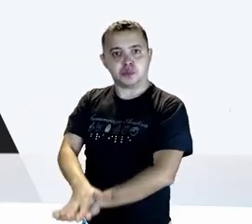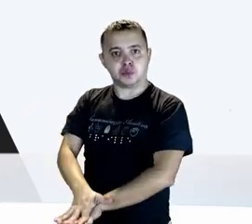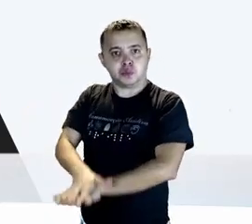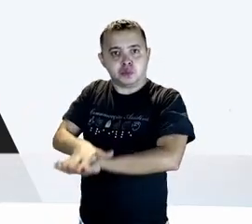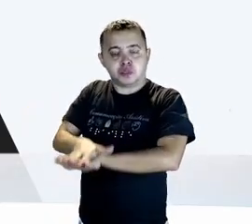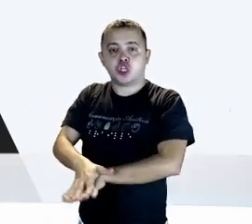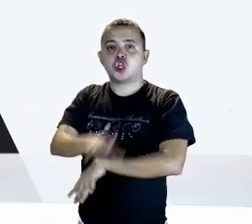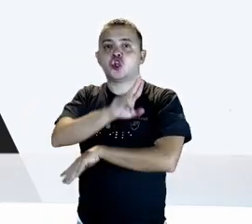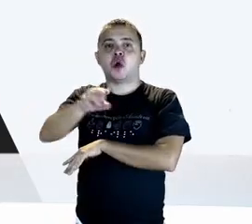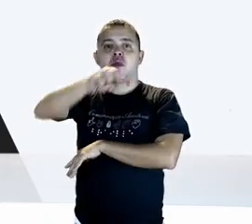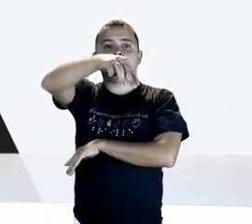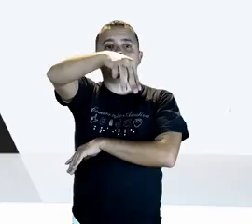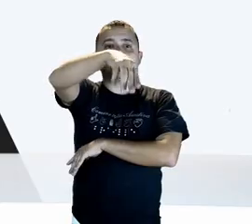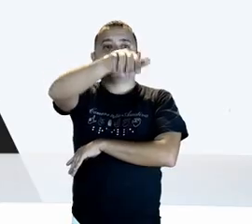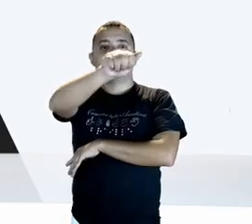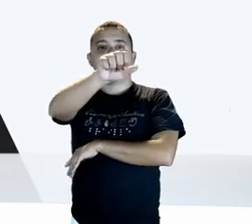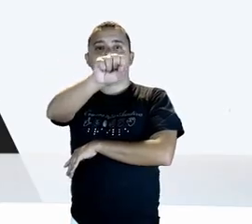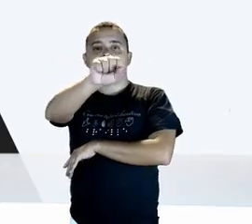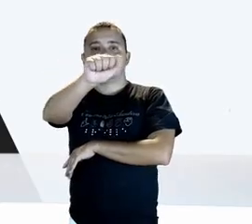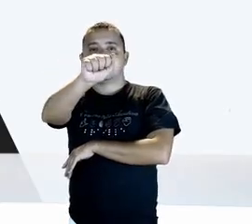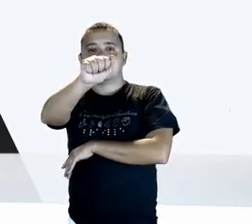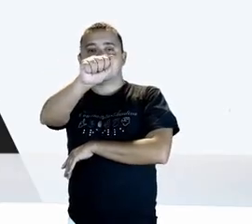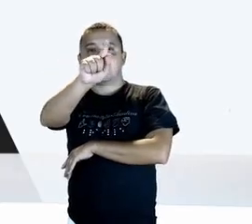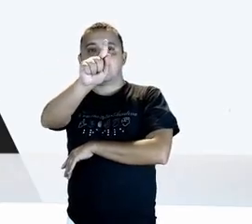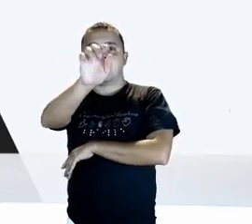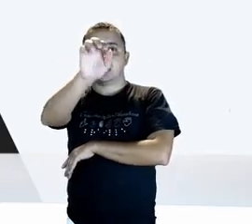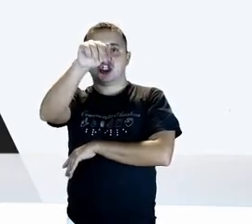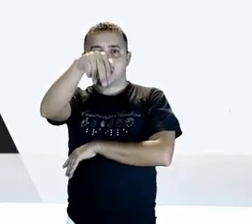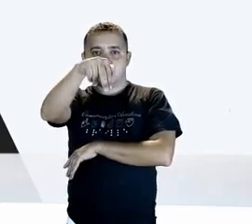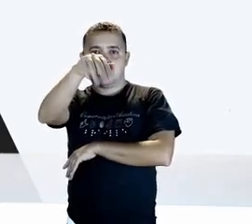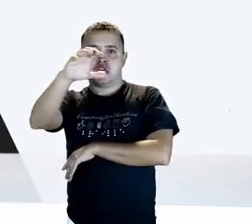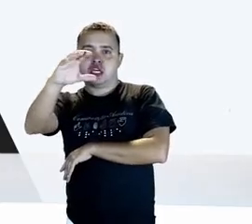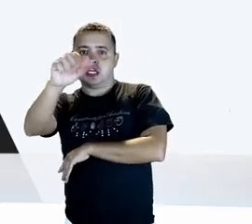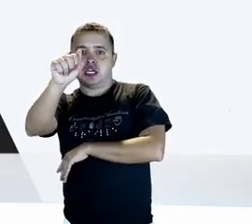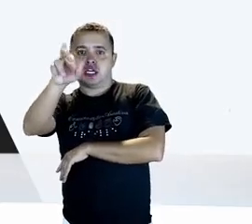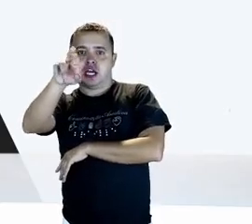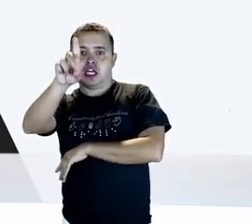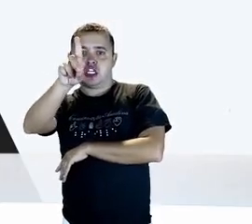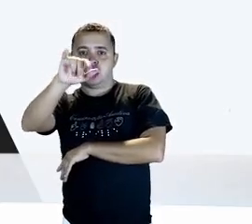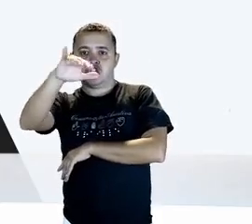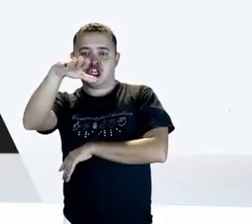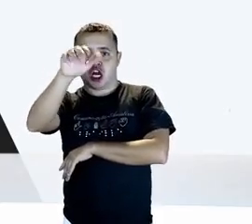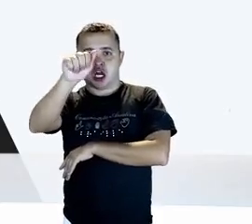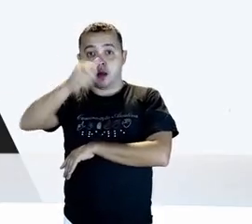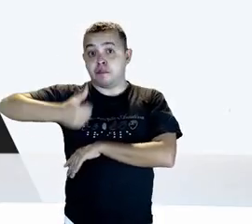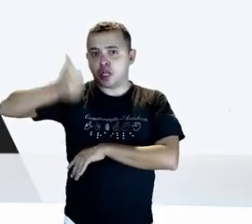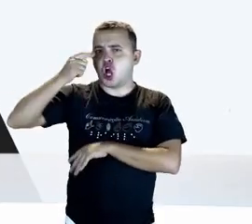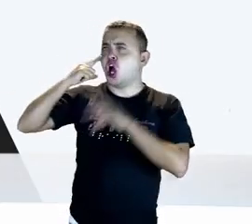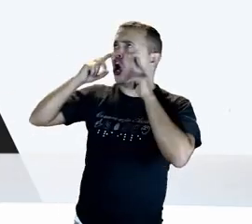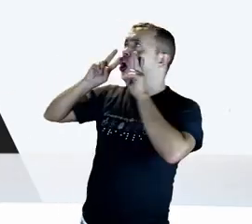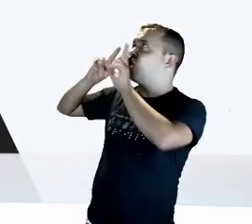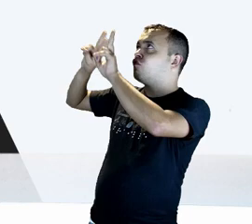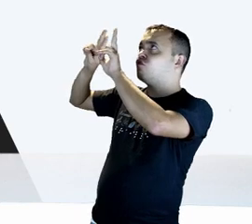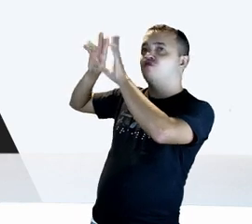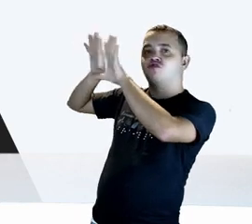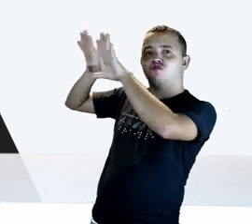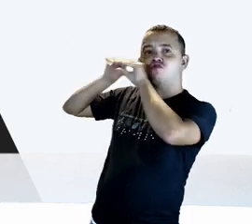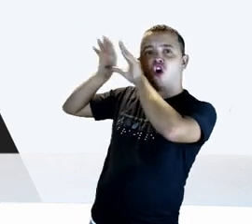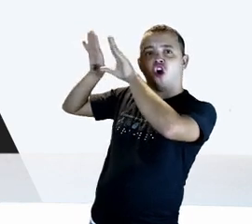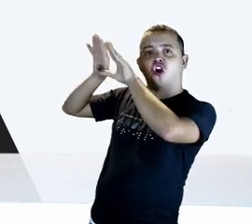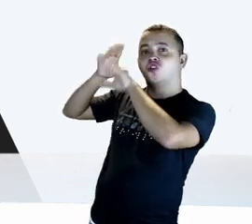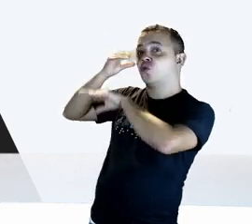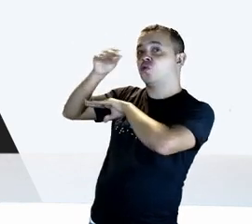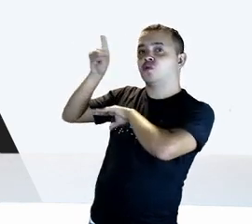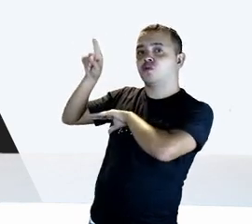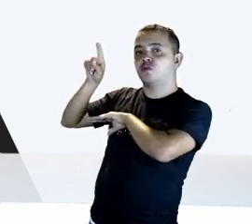fazer o que a gente chama de massagem cardíaca. Primeiro você vai localizar aí, ó, essa imagem daí caracteriza o pomo